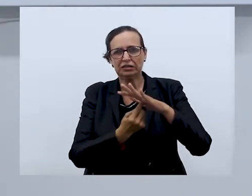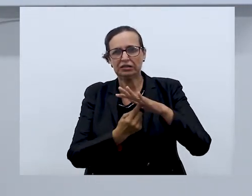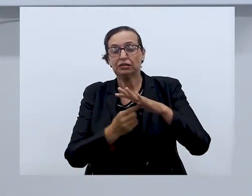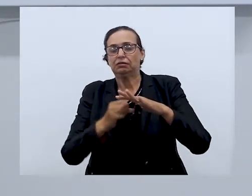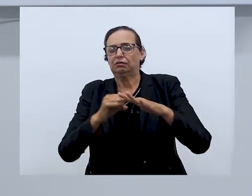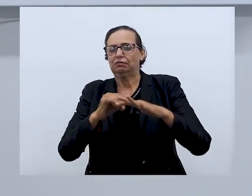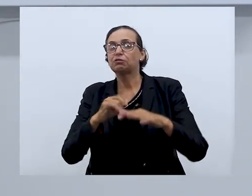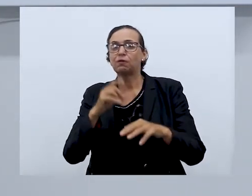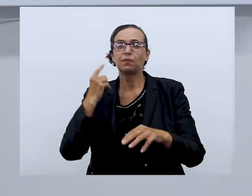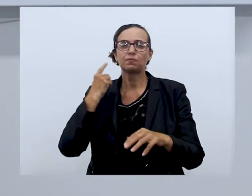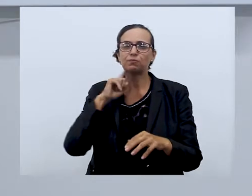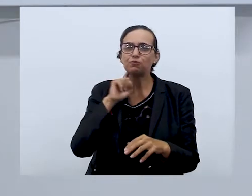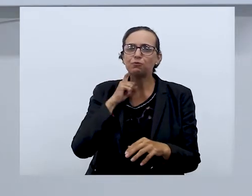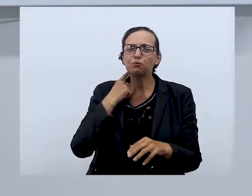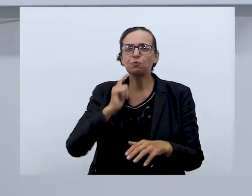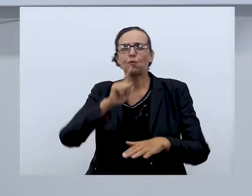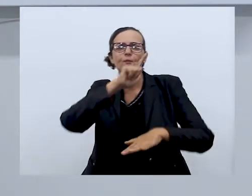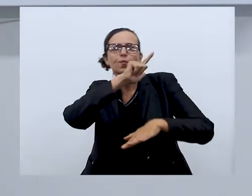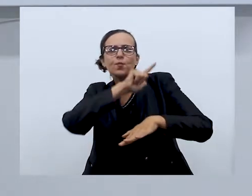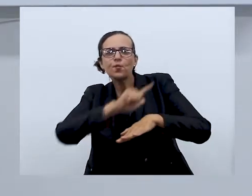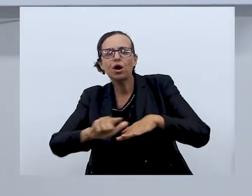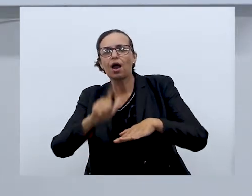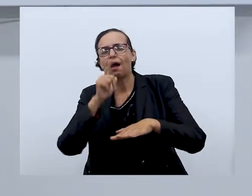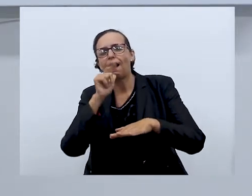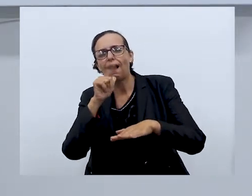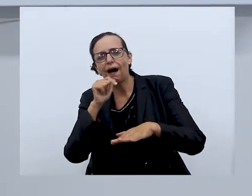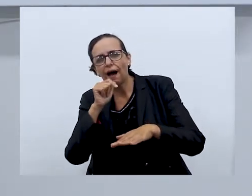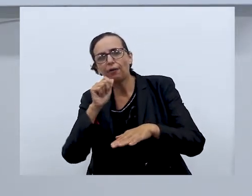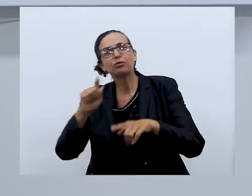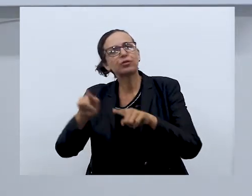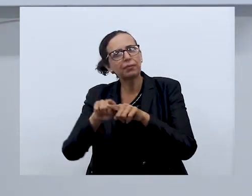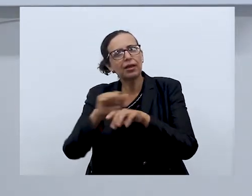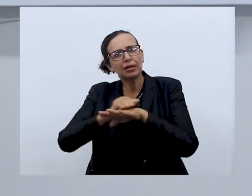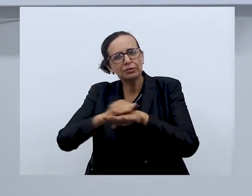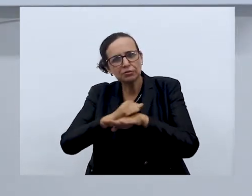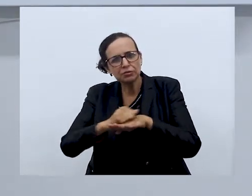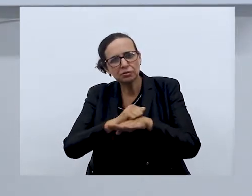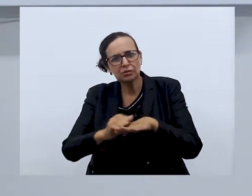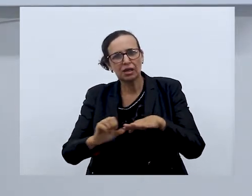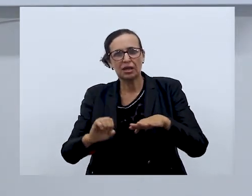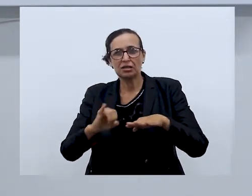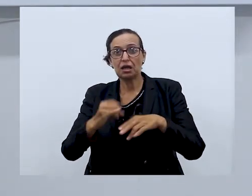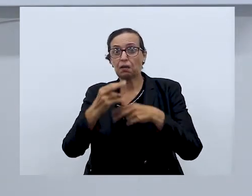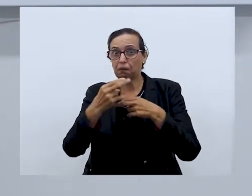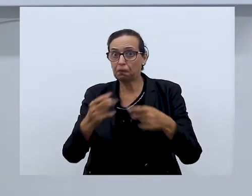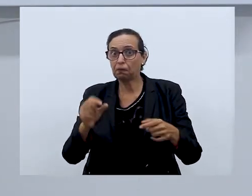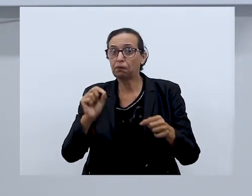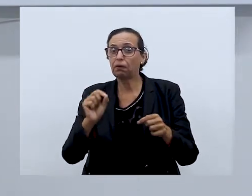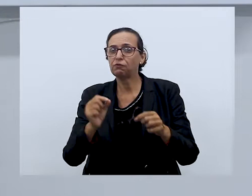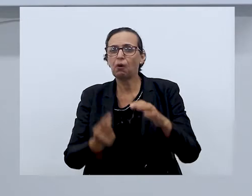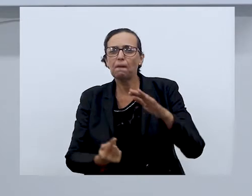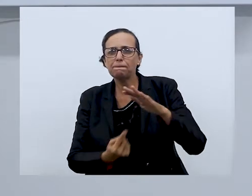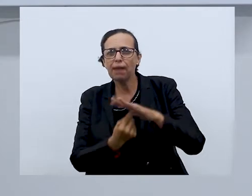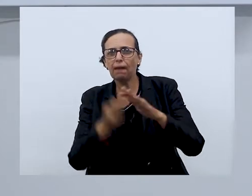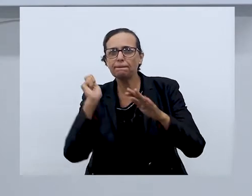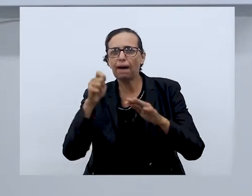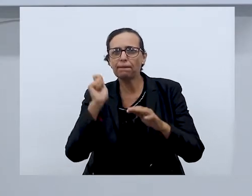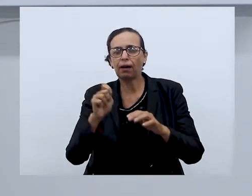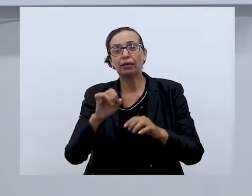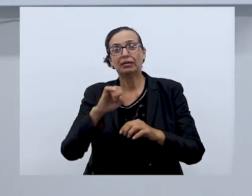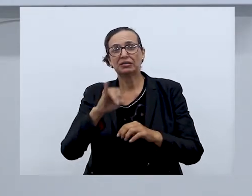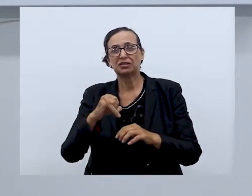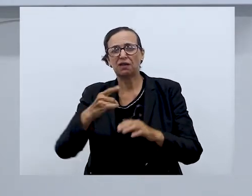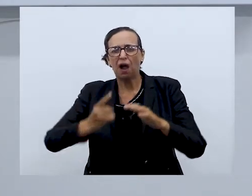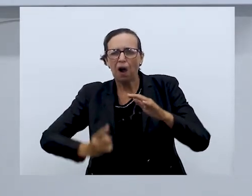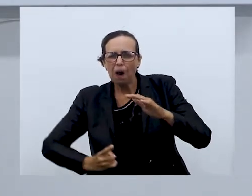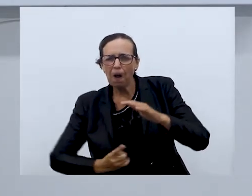a região estiver suja, limpe com água e sabão neutro. Se esse corpo estranho for um prego, o que